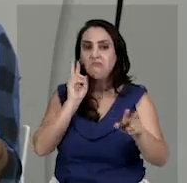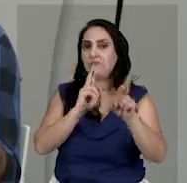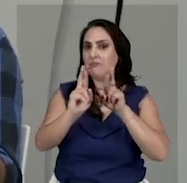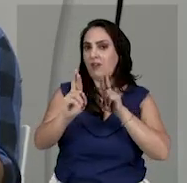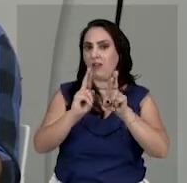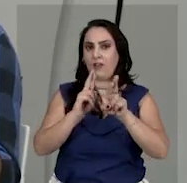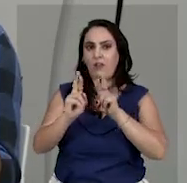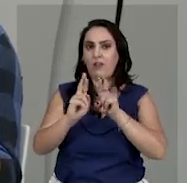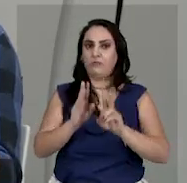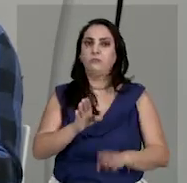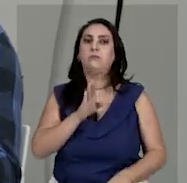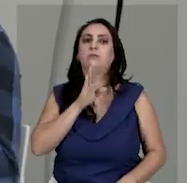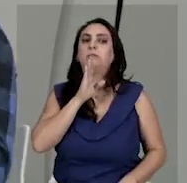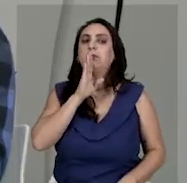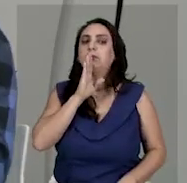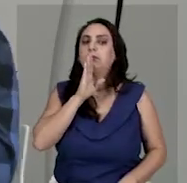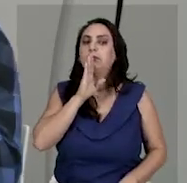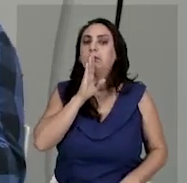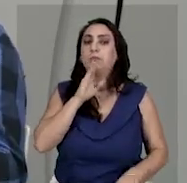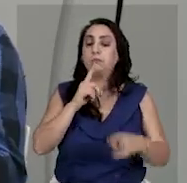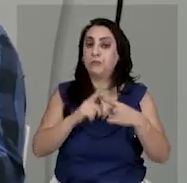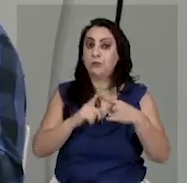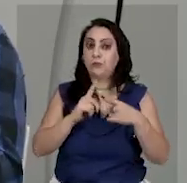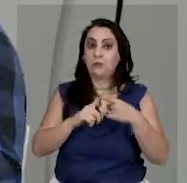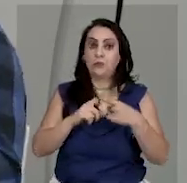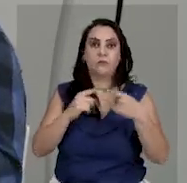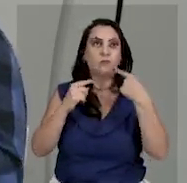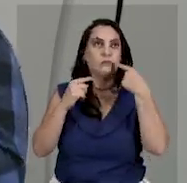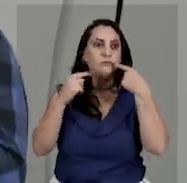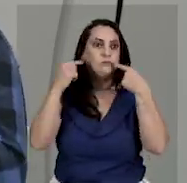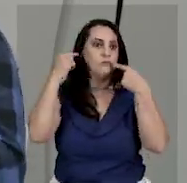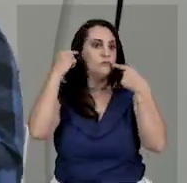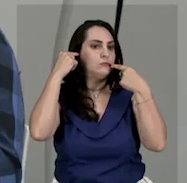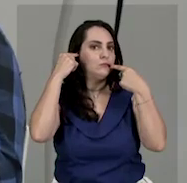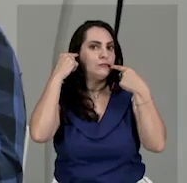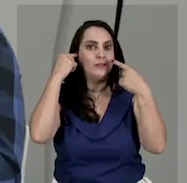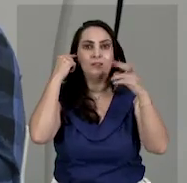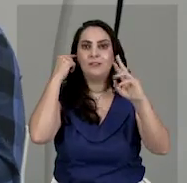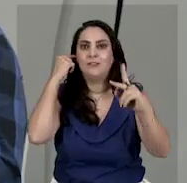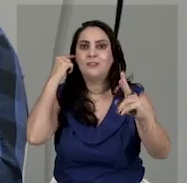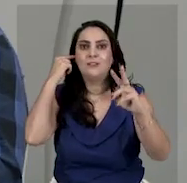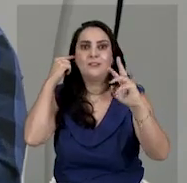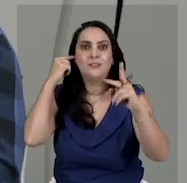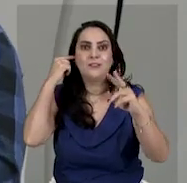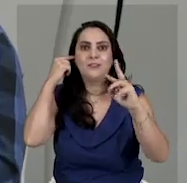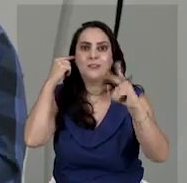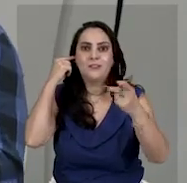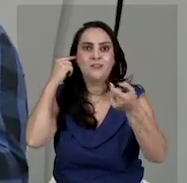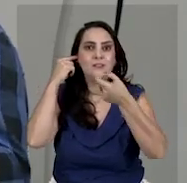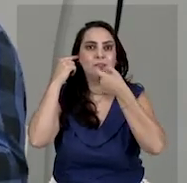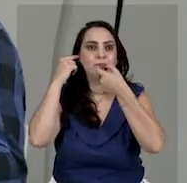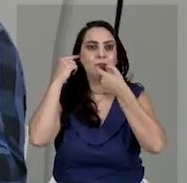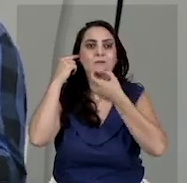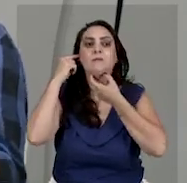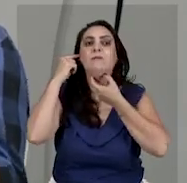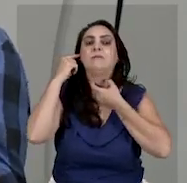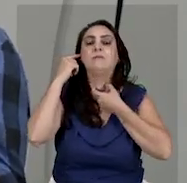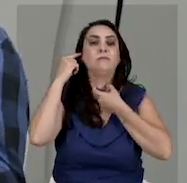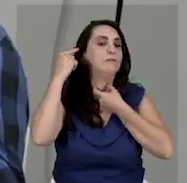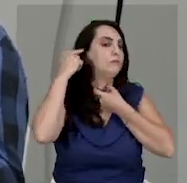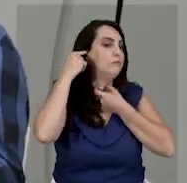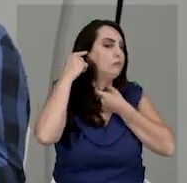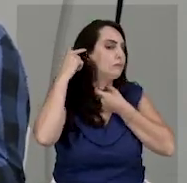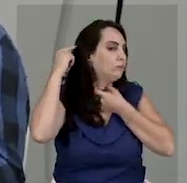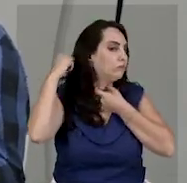ser mudo, porque são aparelhos diferentes, o fonador e o auditivo são diferentes, mas a pessoa surda ela não